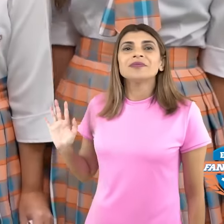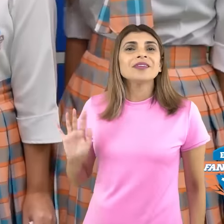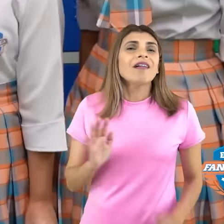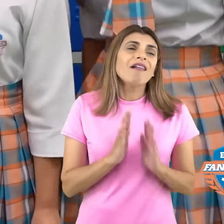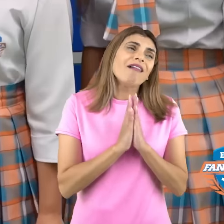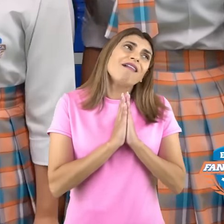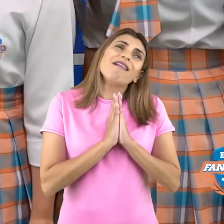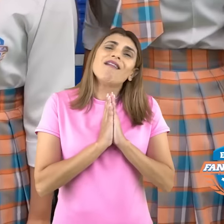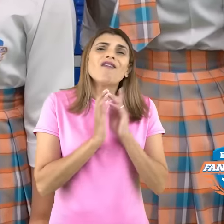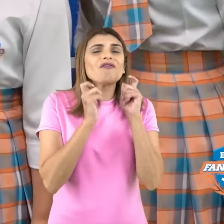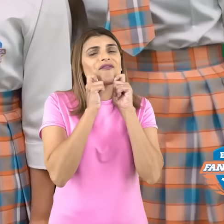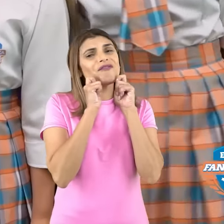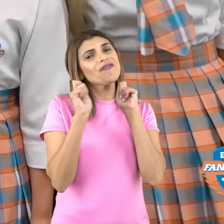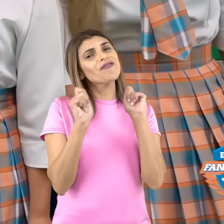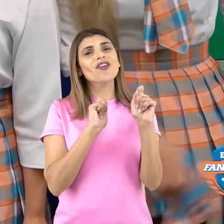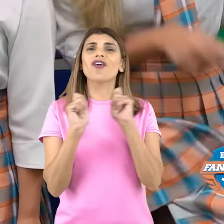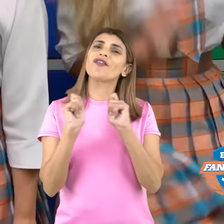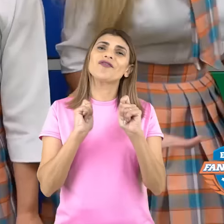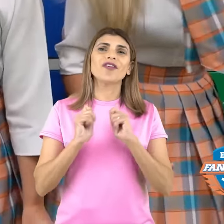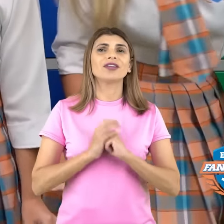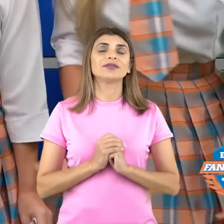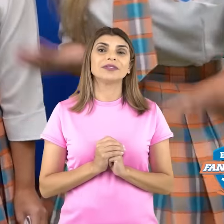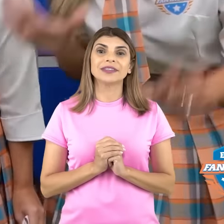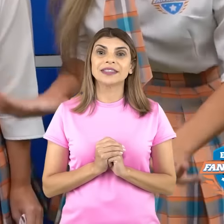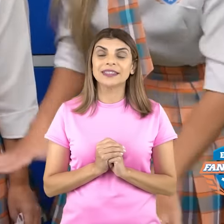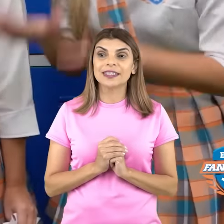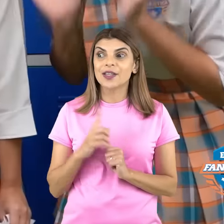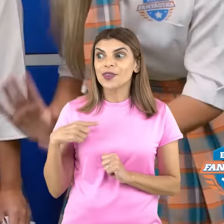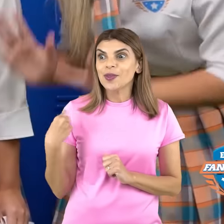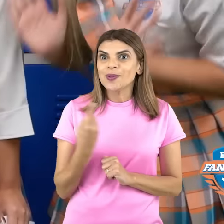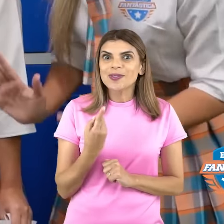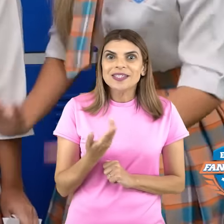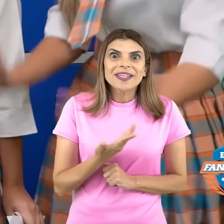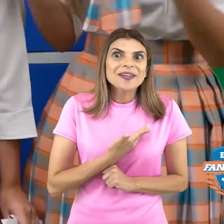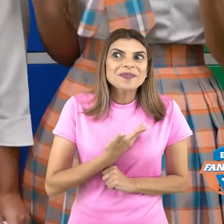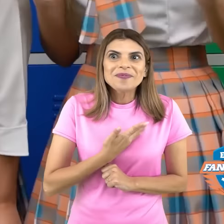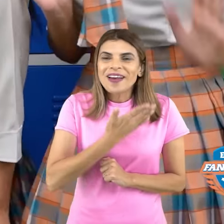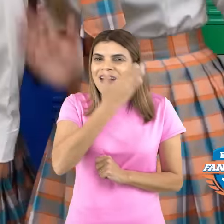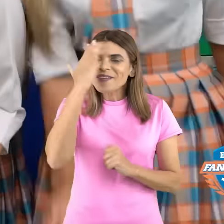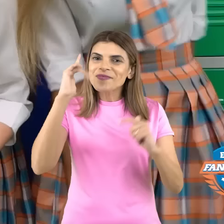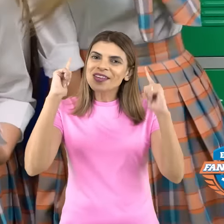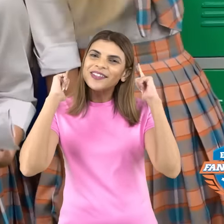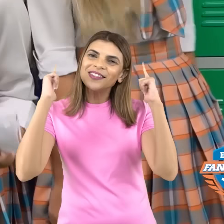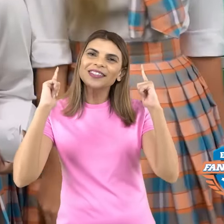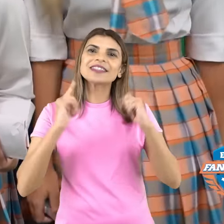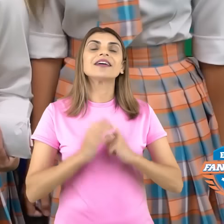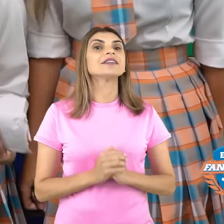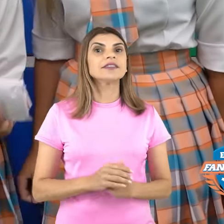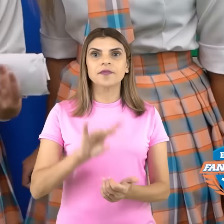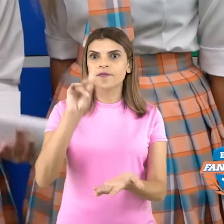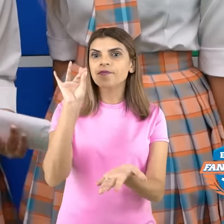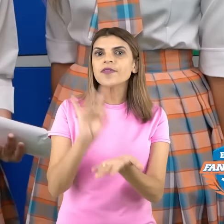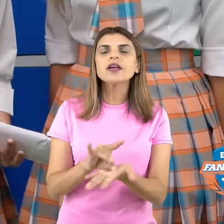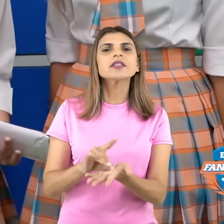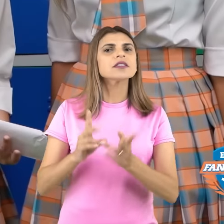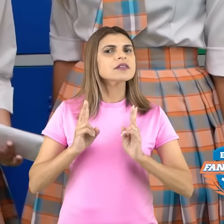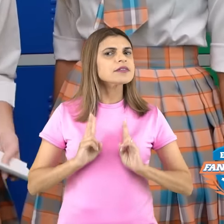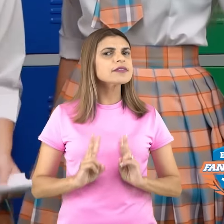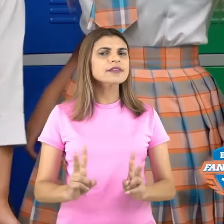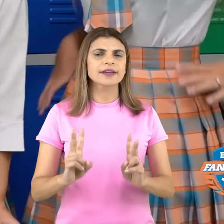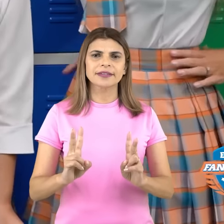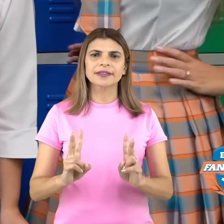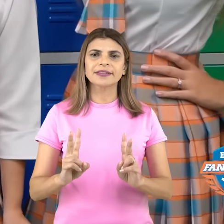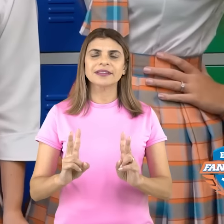Ai, como ela é fofa! E ela disse que somos aventureiras. Então é verdade o que eles sempre